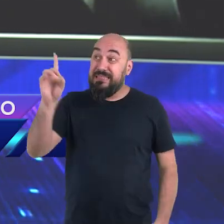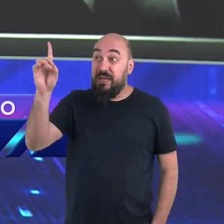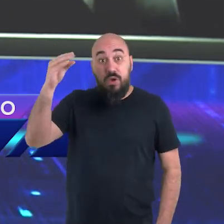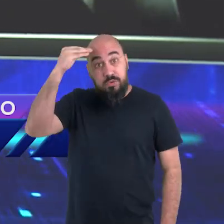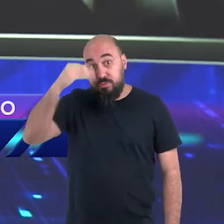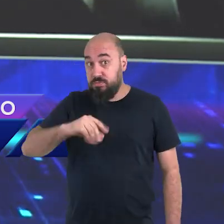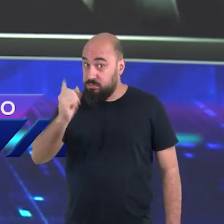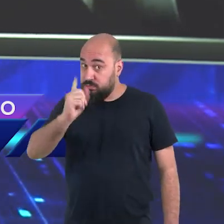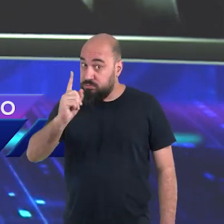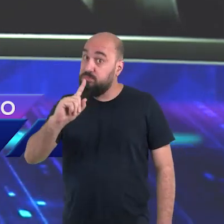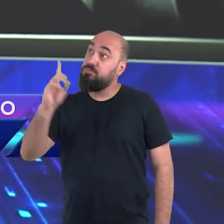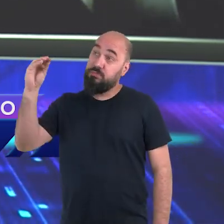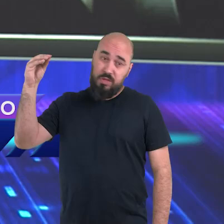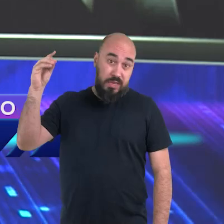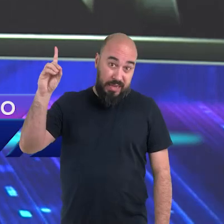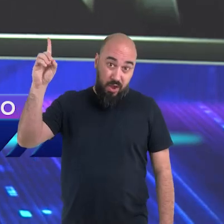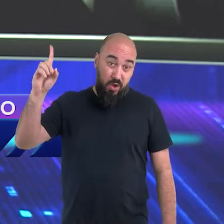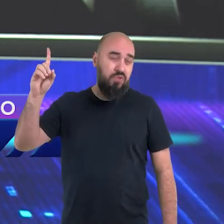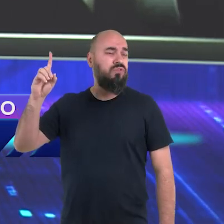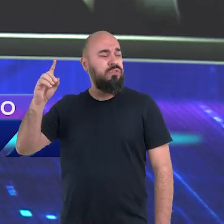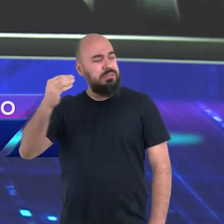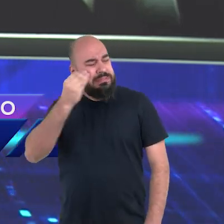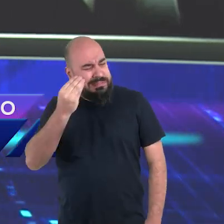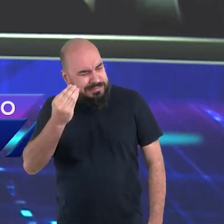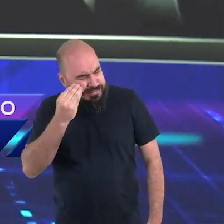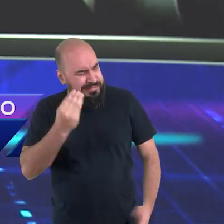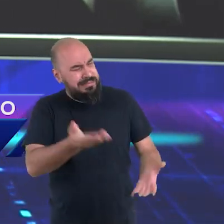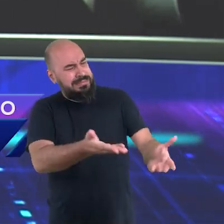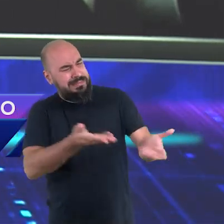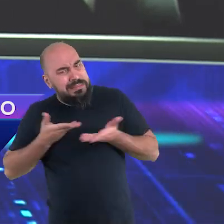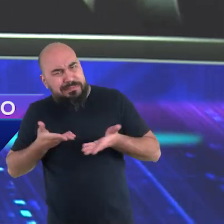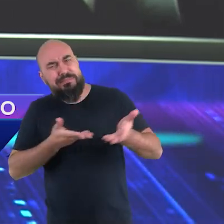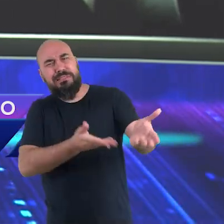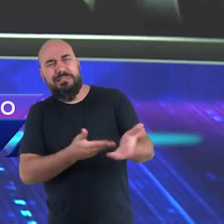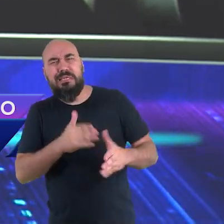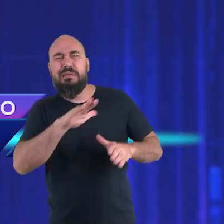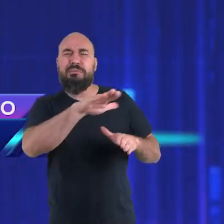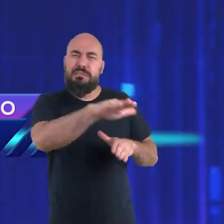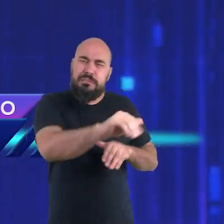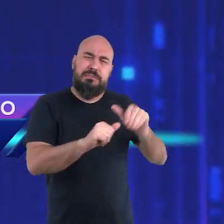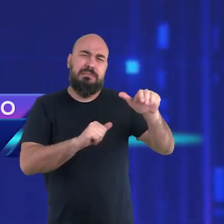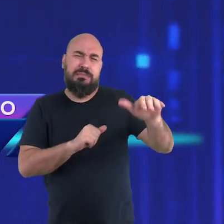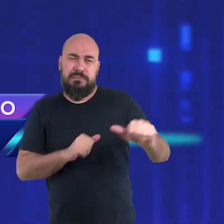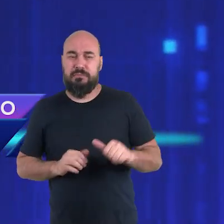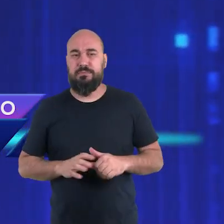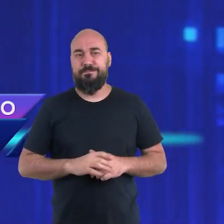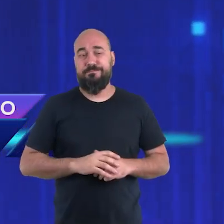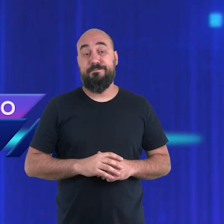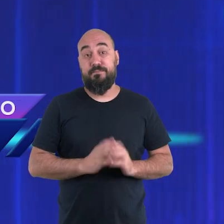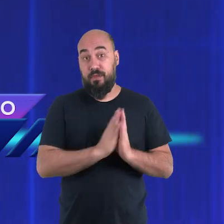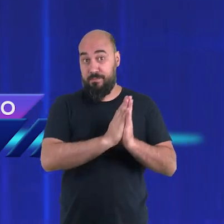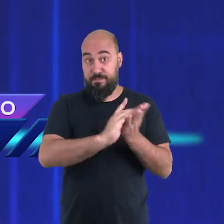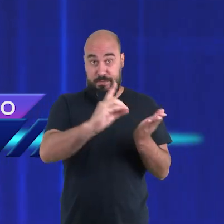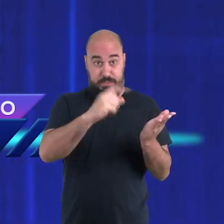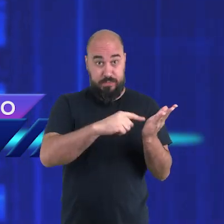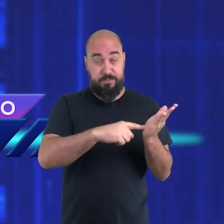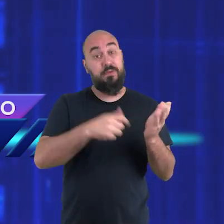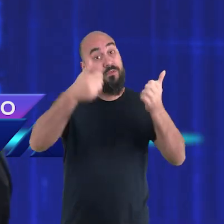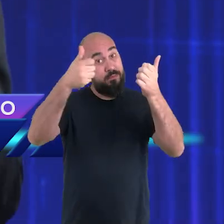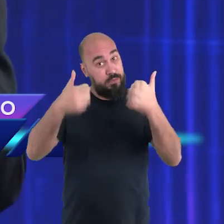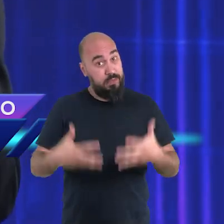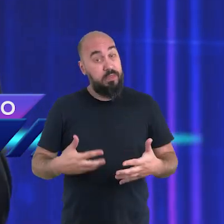ser humano. Deus continuou insistindo para resgatar o ser humano. A Bíblia nos diz que Deus